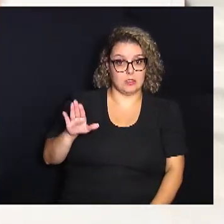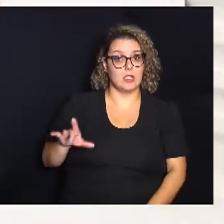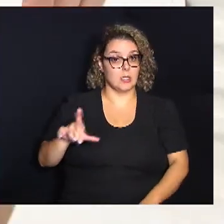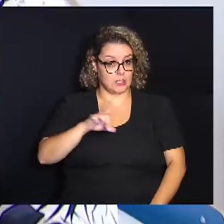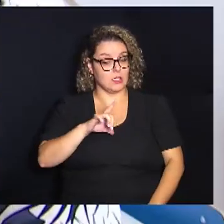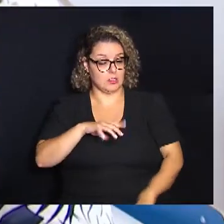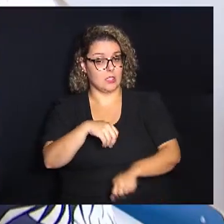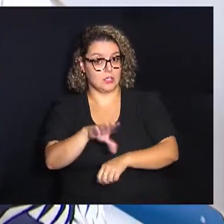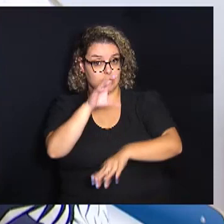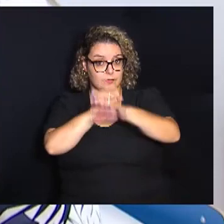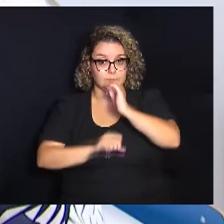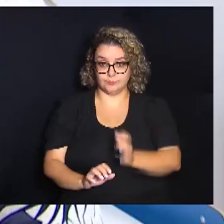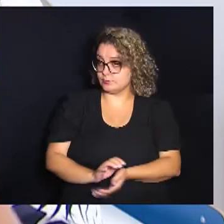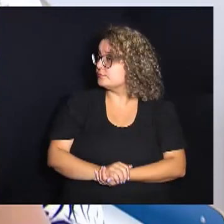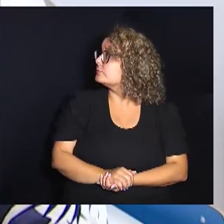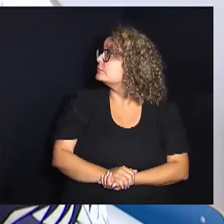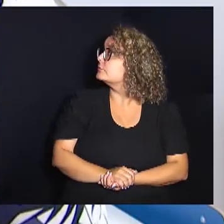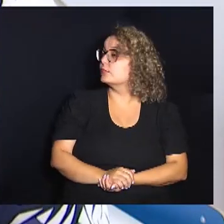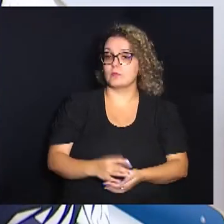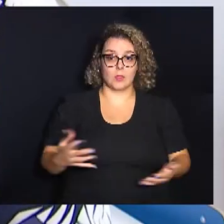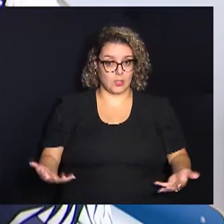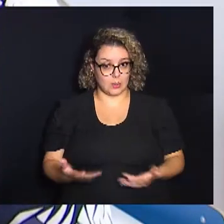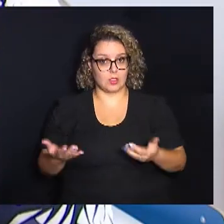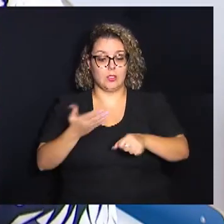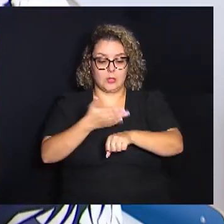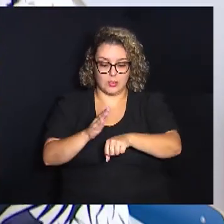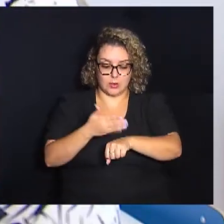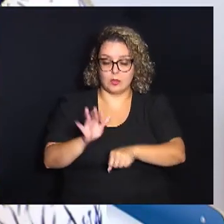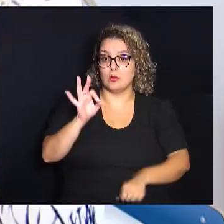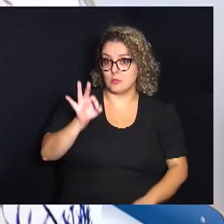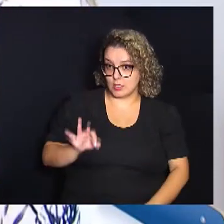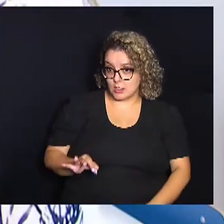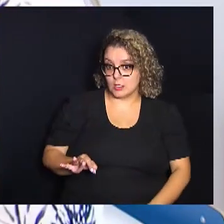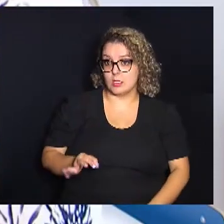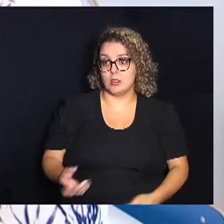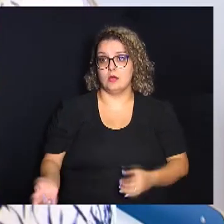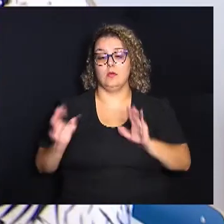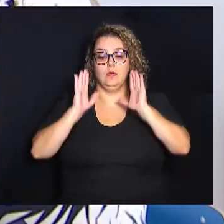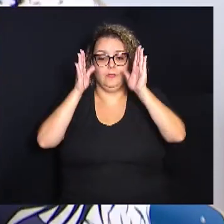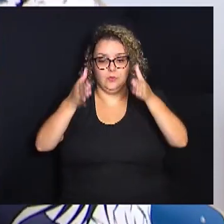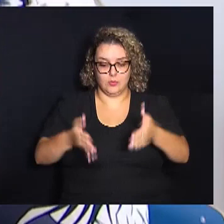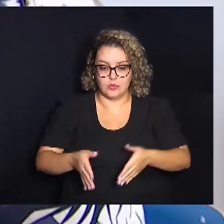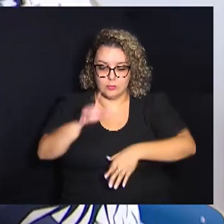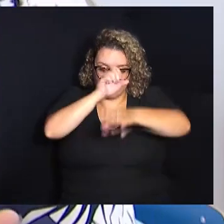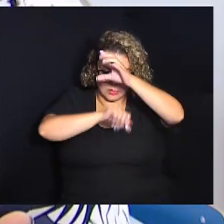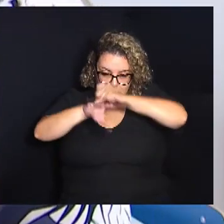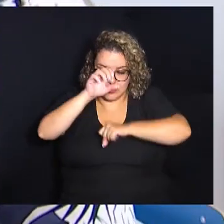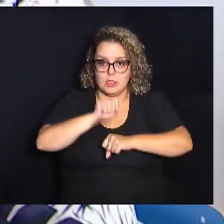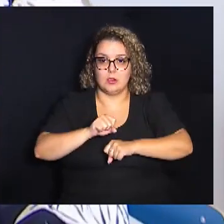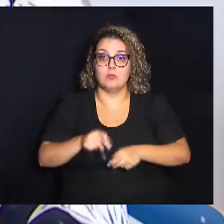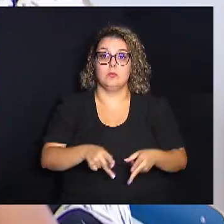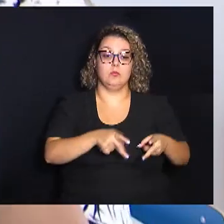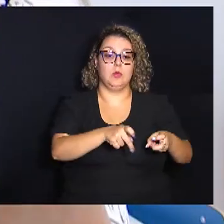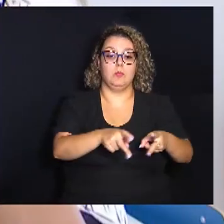de aprendizado. Com estímulo, com treino correto, voltado para a aprendizagem, a gente